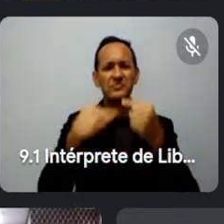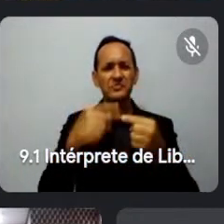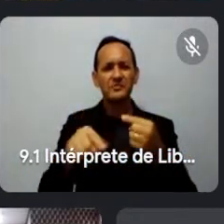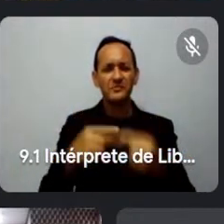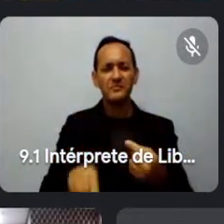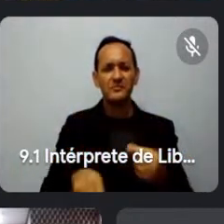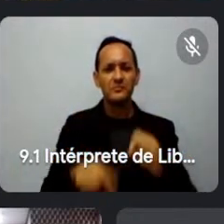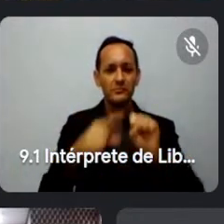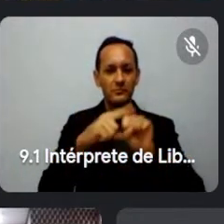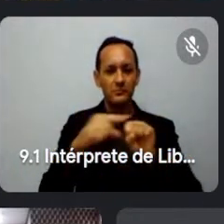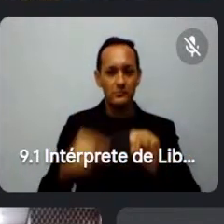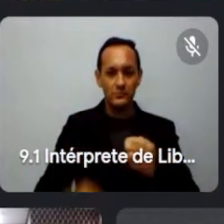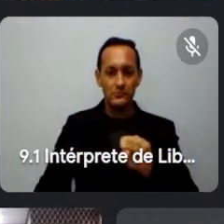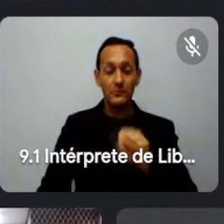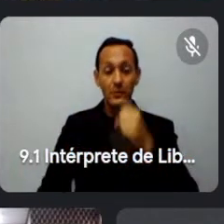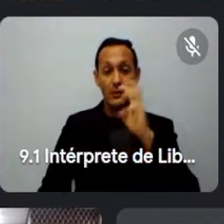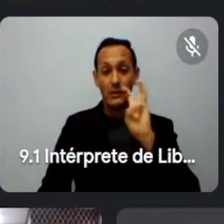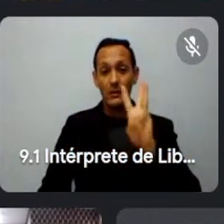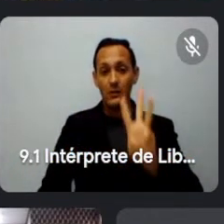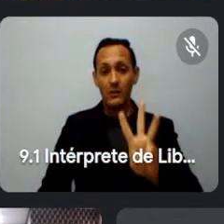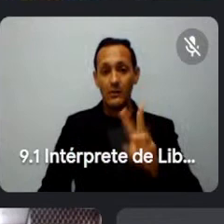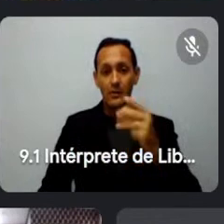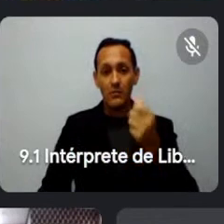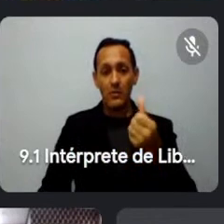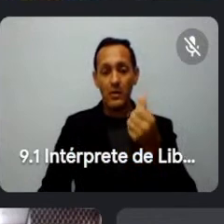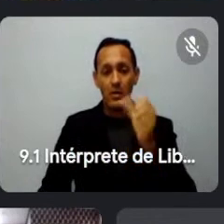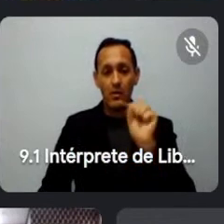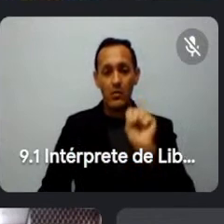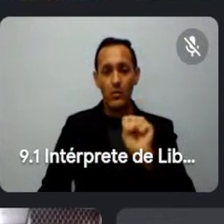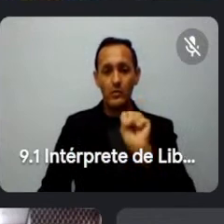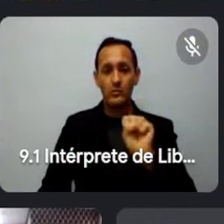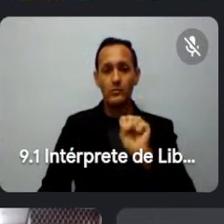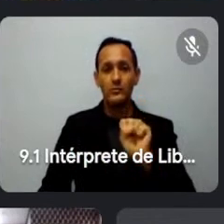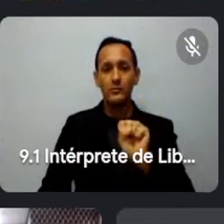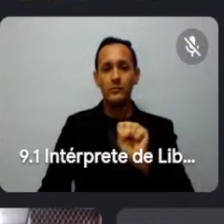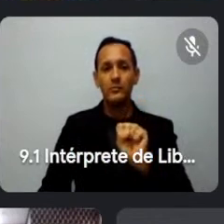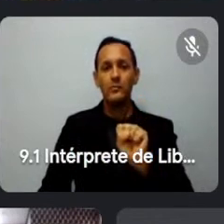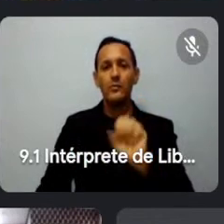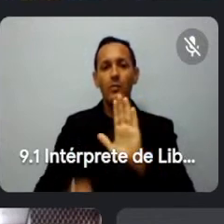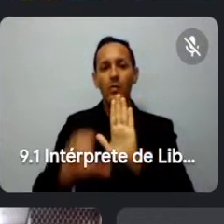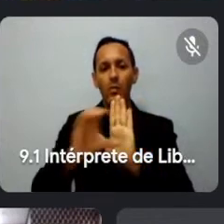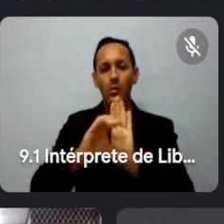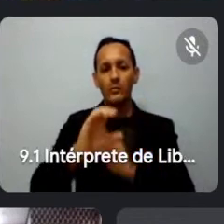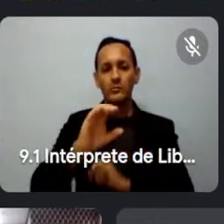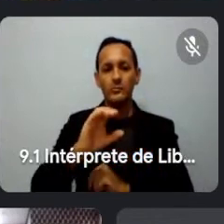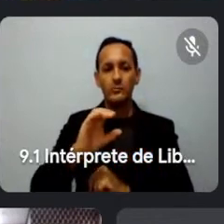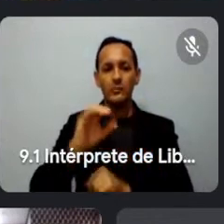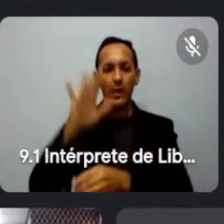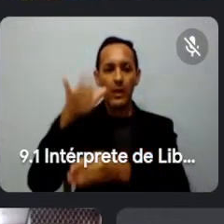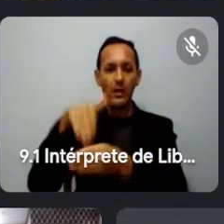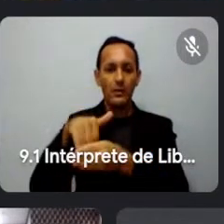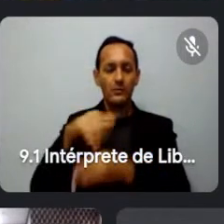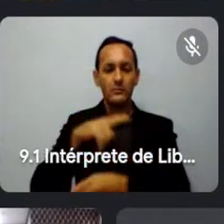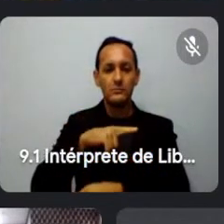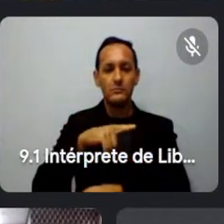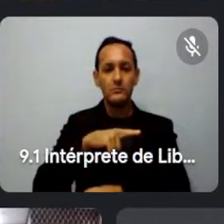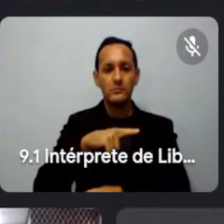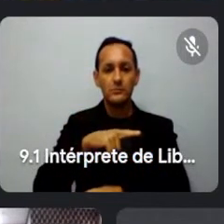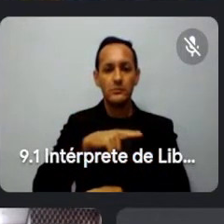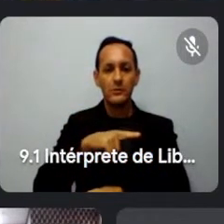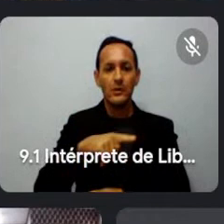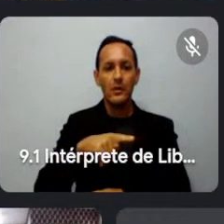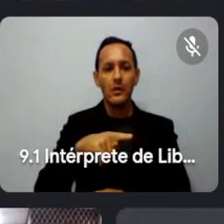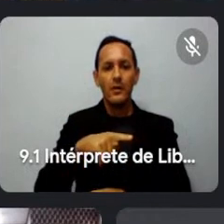368 a do código eleitoral e diz o seguinte a testemunha singular e exclusiva não é assim em